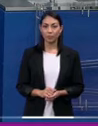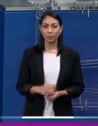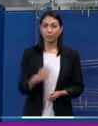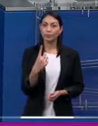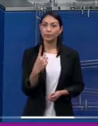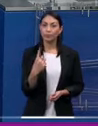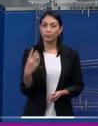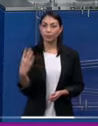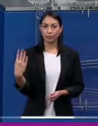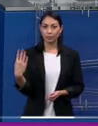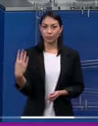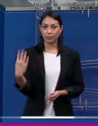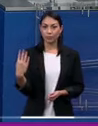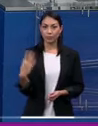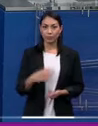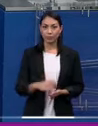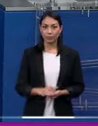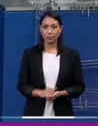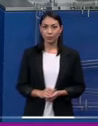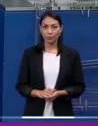Número 14.